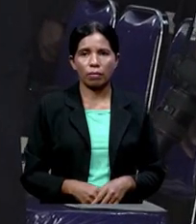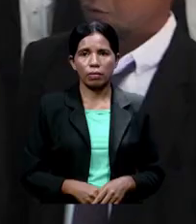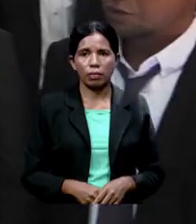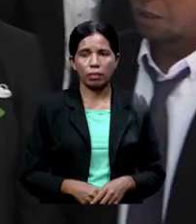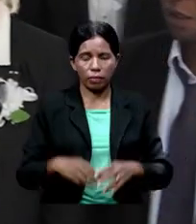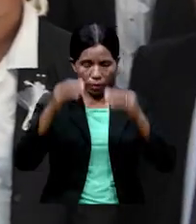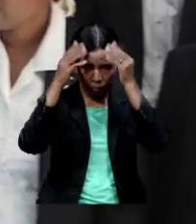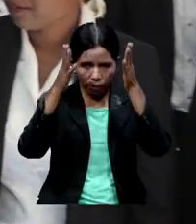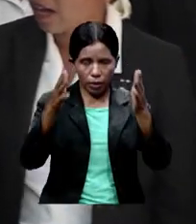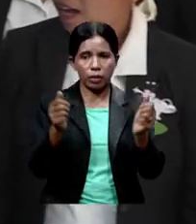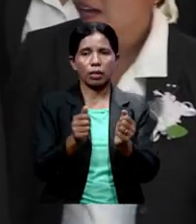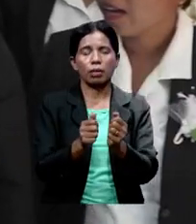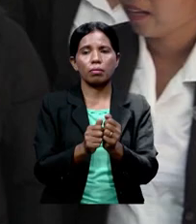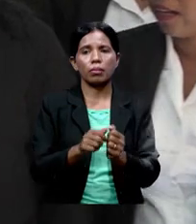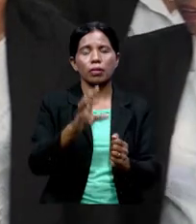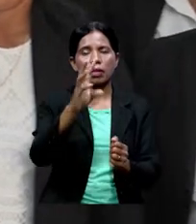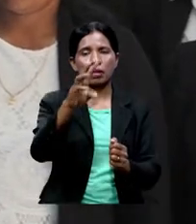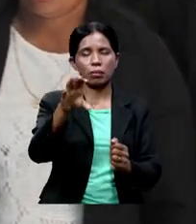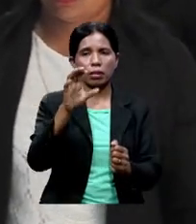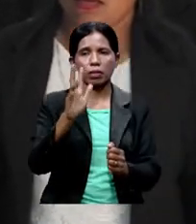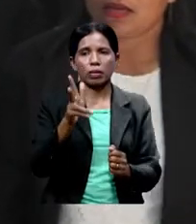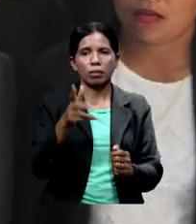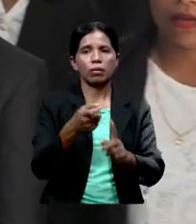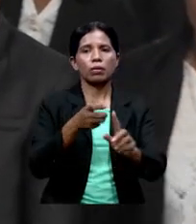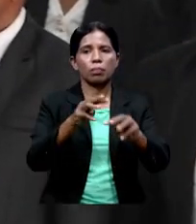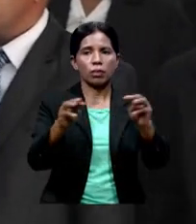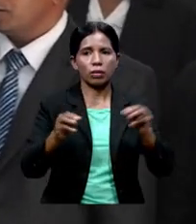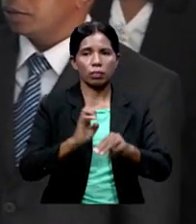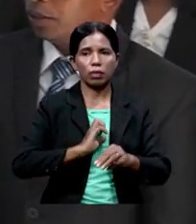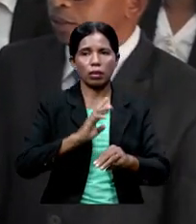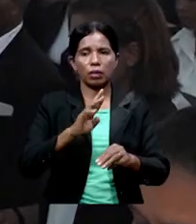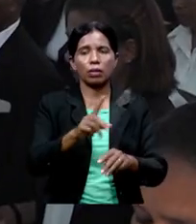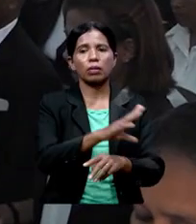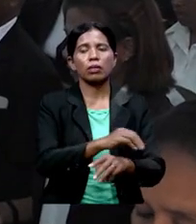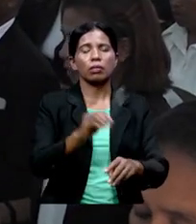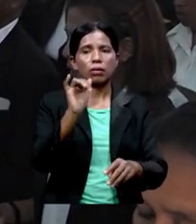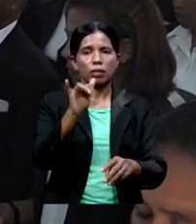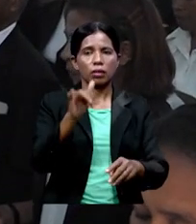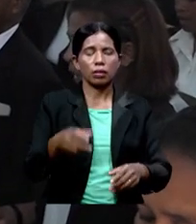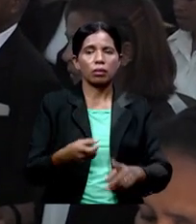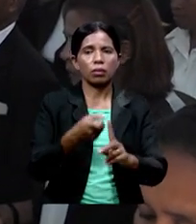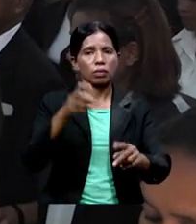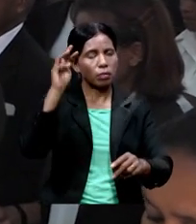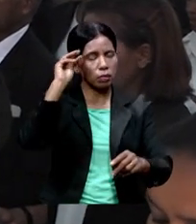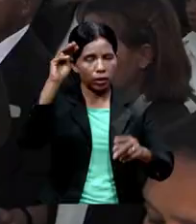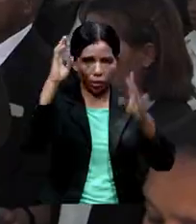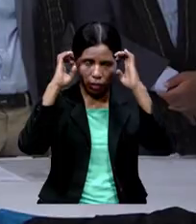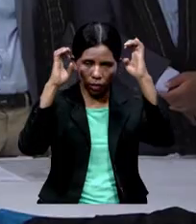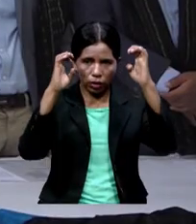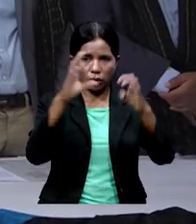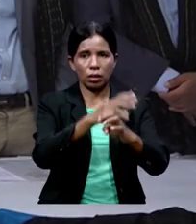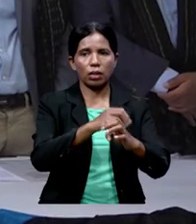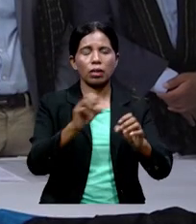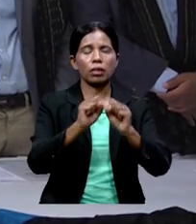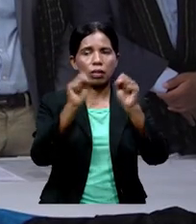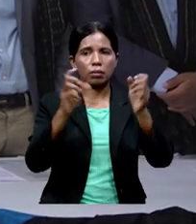Menoring nai atos nen tolunulu resing husi município Hermera ne simo termo aceitação no posse husi ministra educação e a sábado